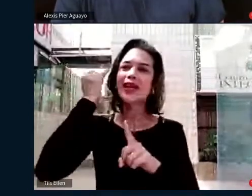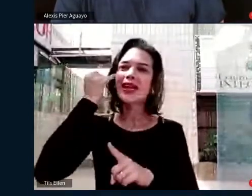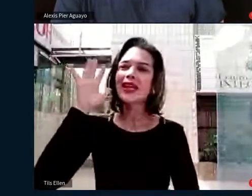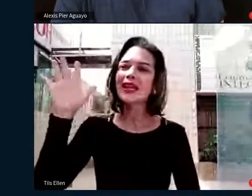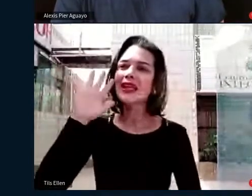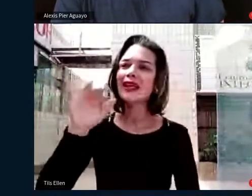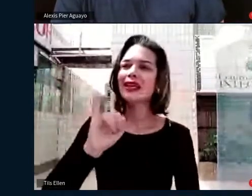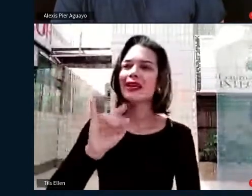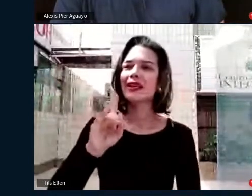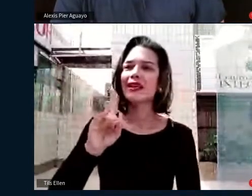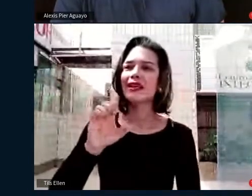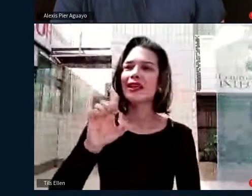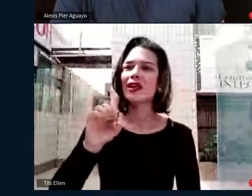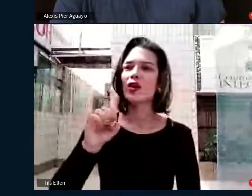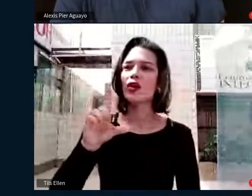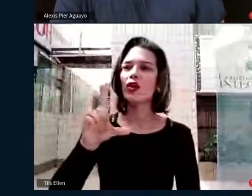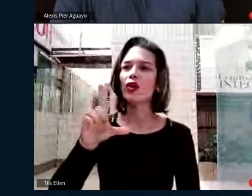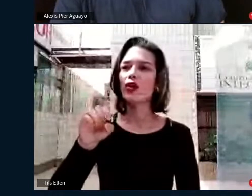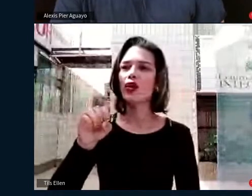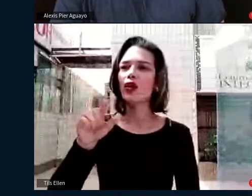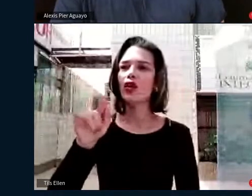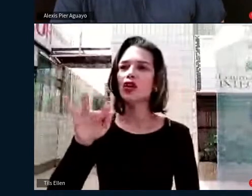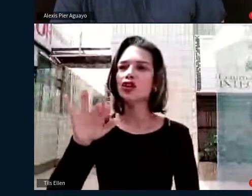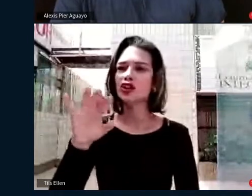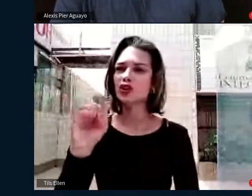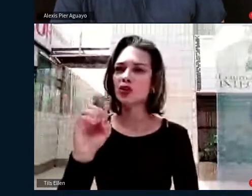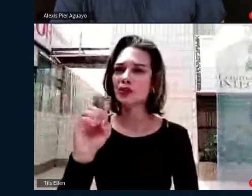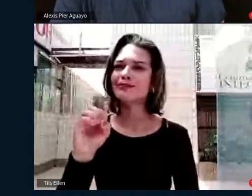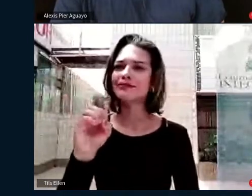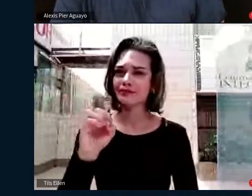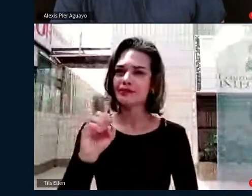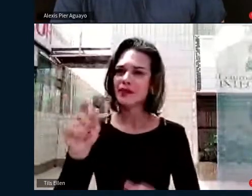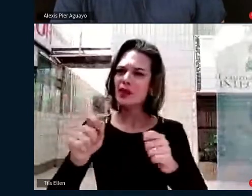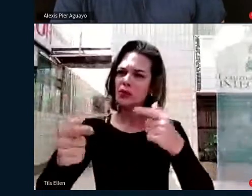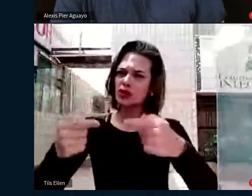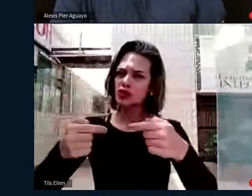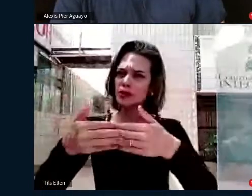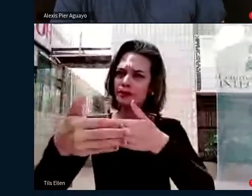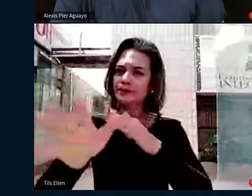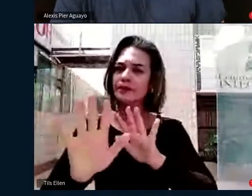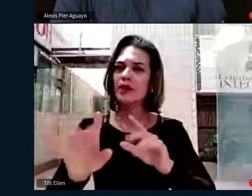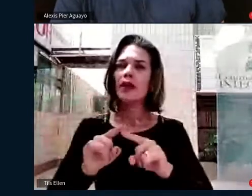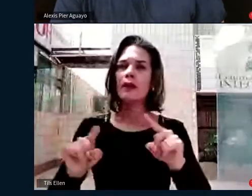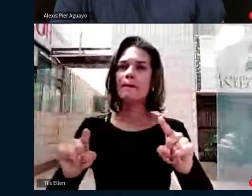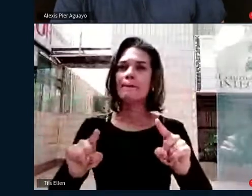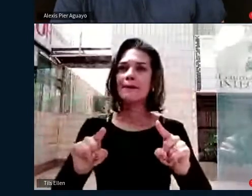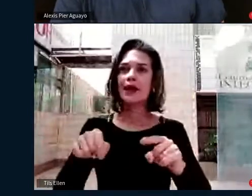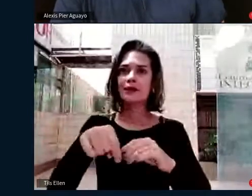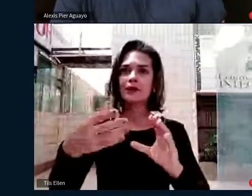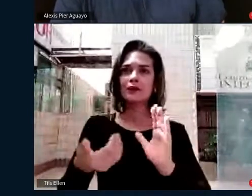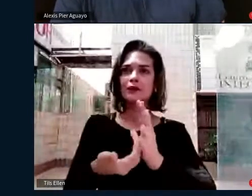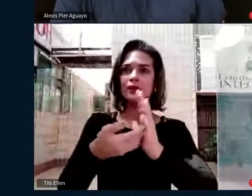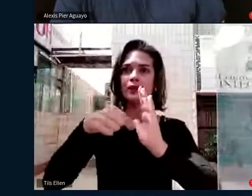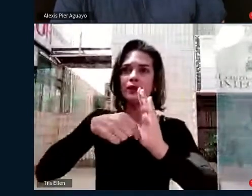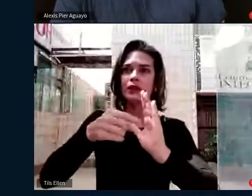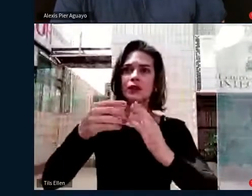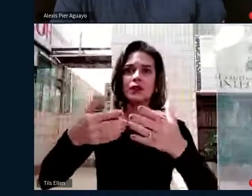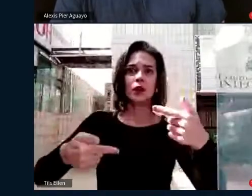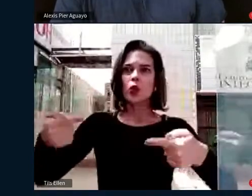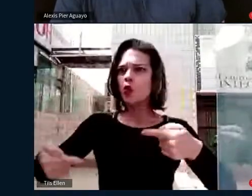ideológico, né? Então a gente vai discutir um pouquinho mais para frente. Mas estão ali no fervo, né? Estão ali expostos e